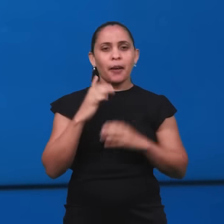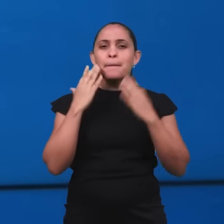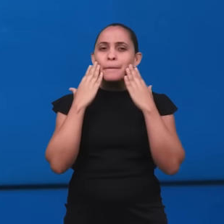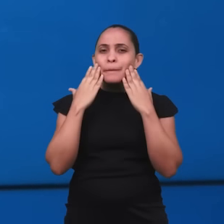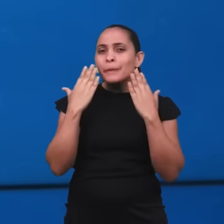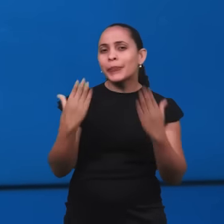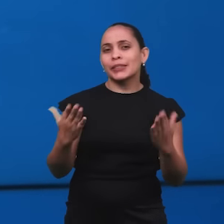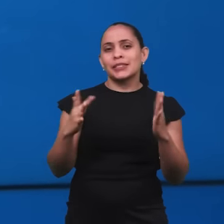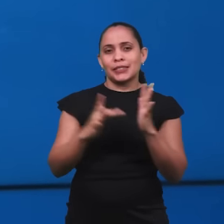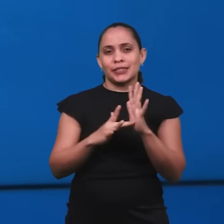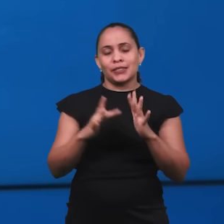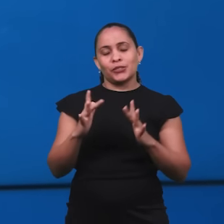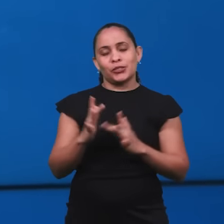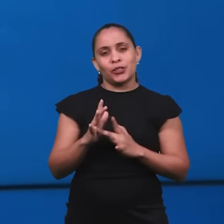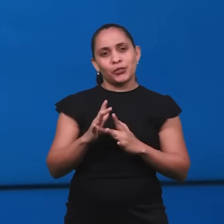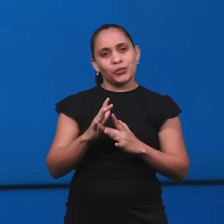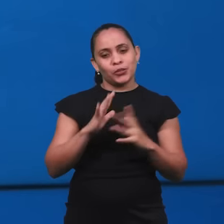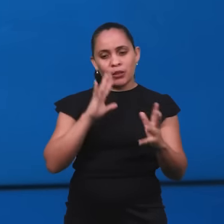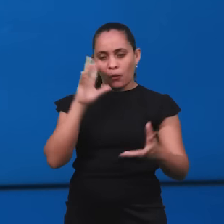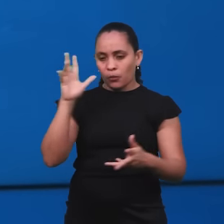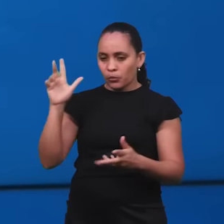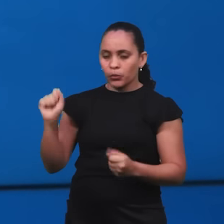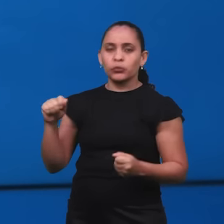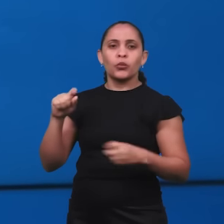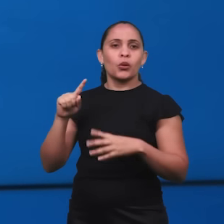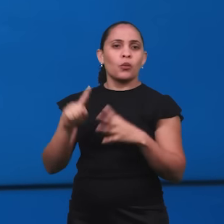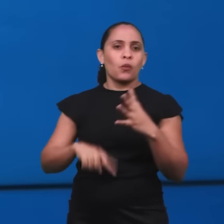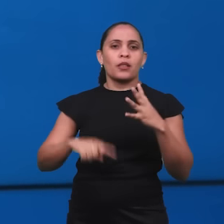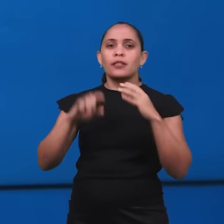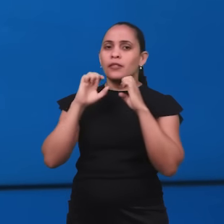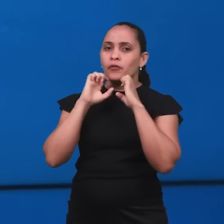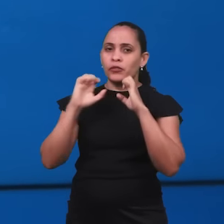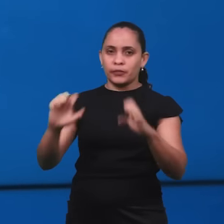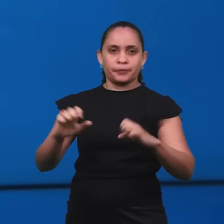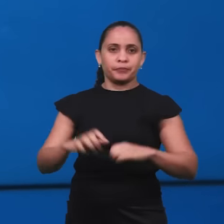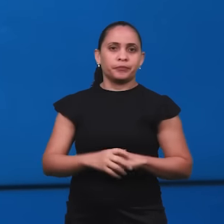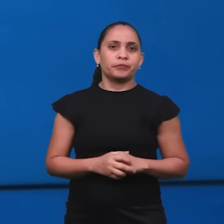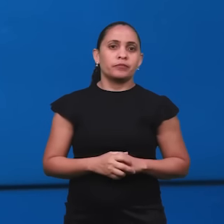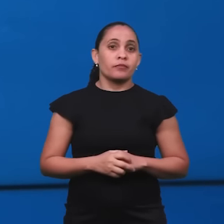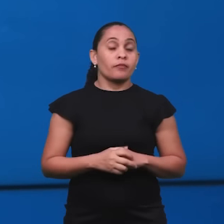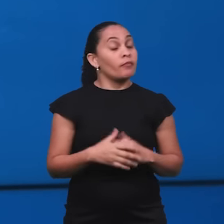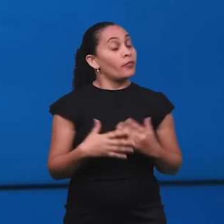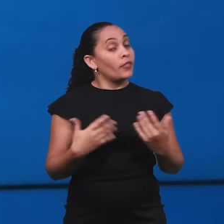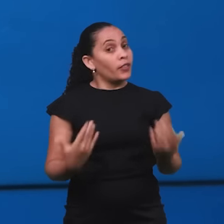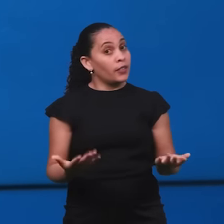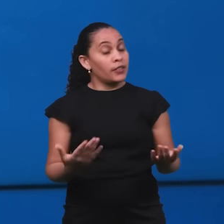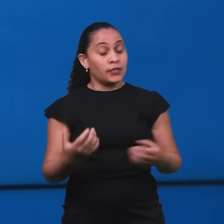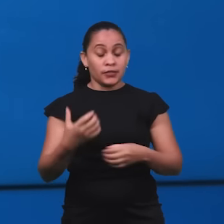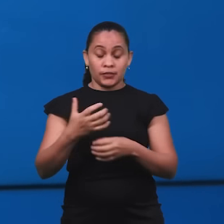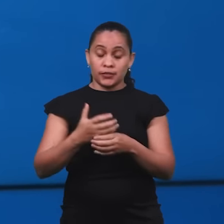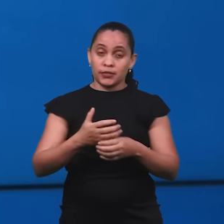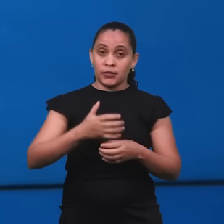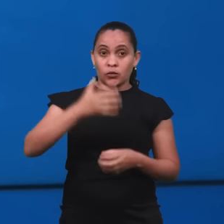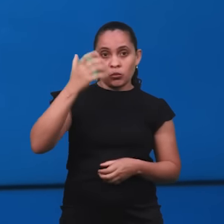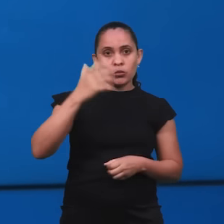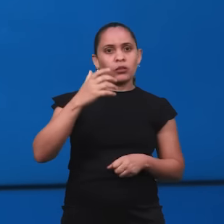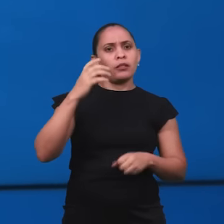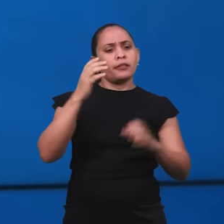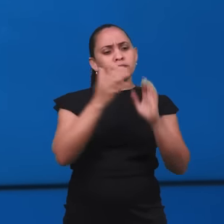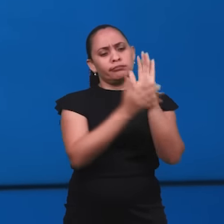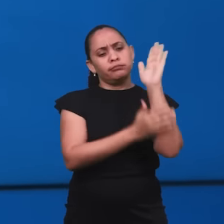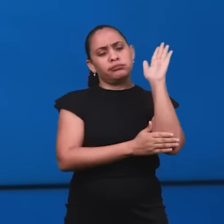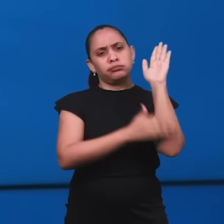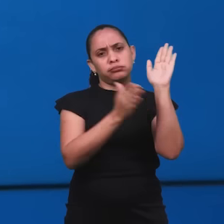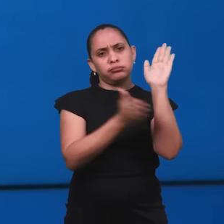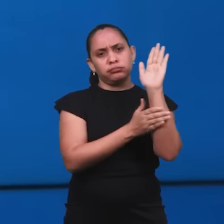ao mundo foram os 4 evangelhos. Então, essas colunas ali, que eram colunas de madeira, né? E a coluna